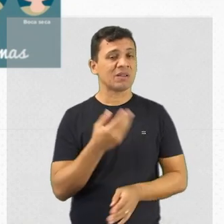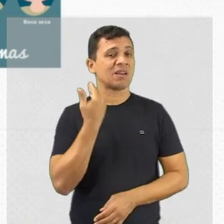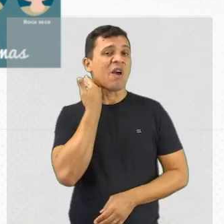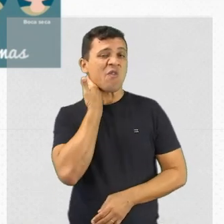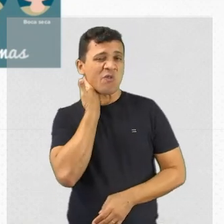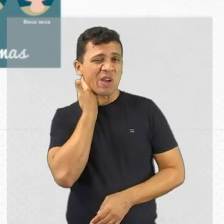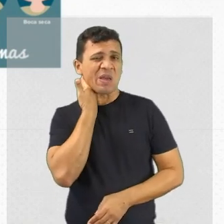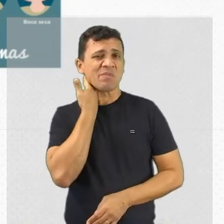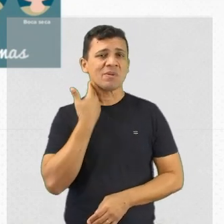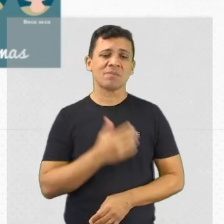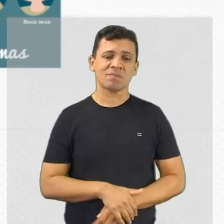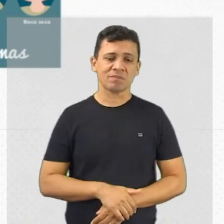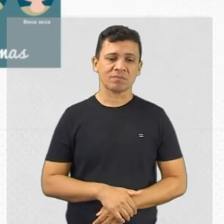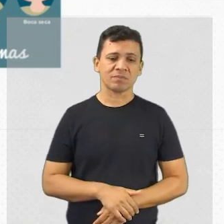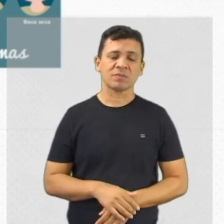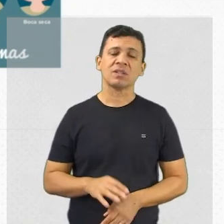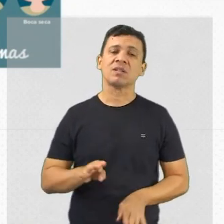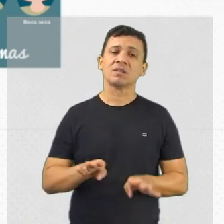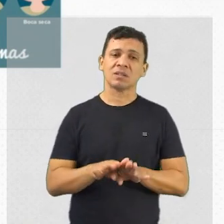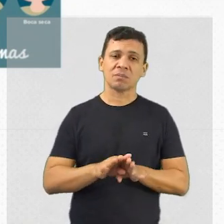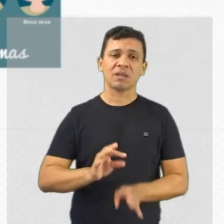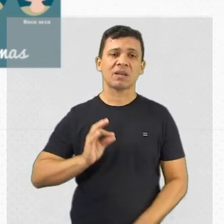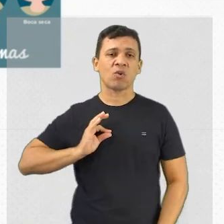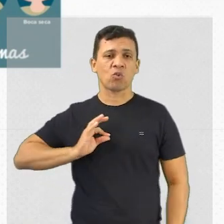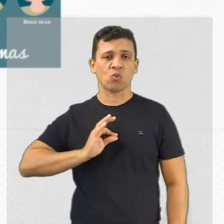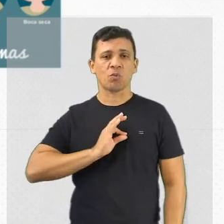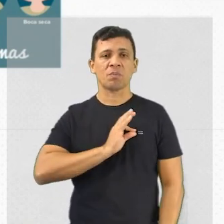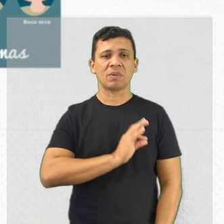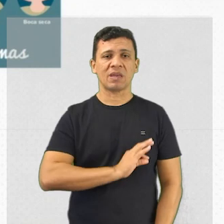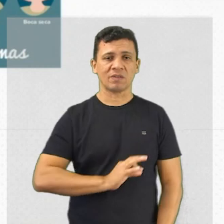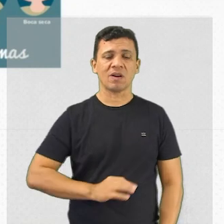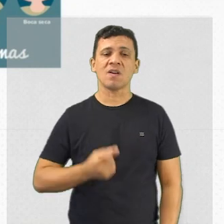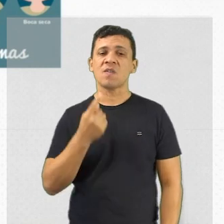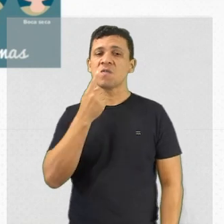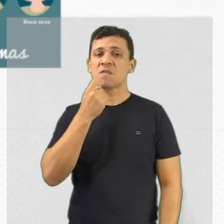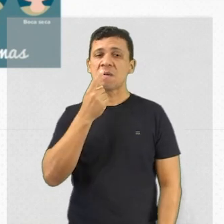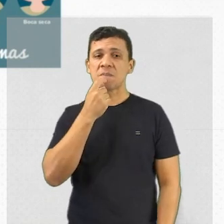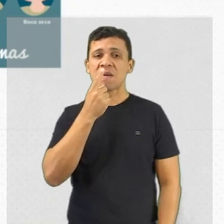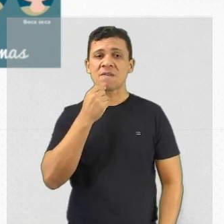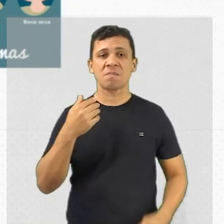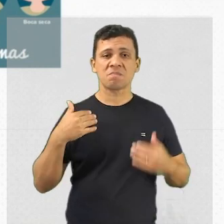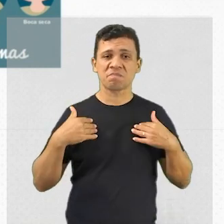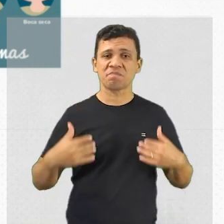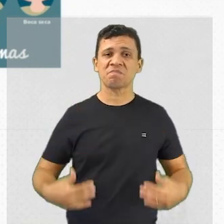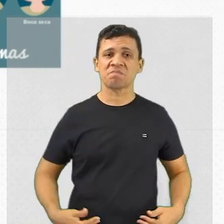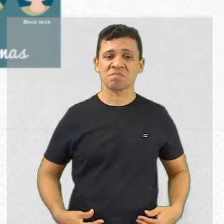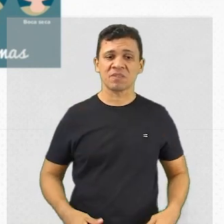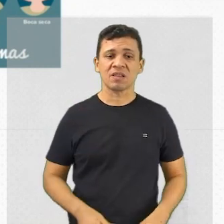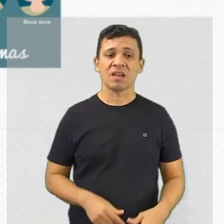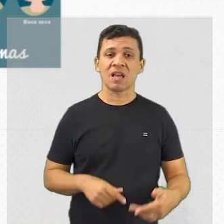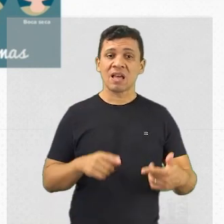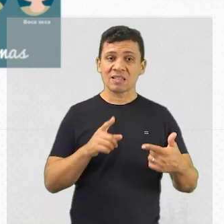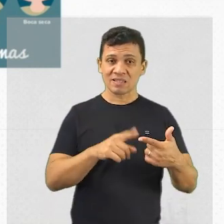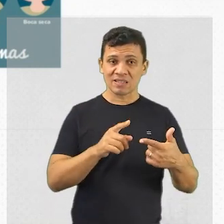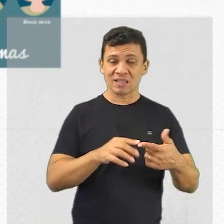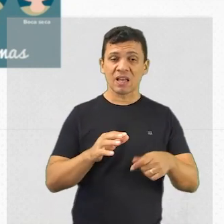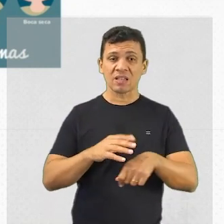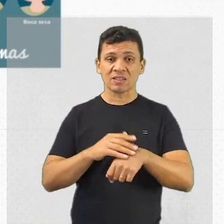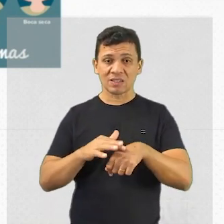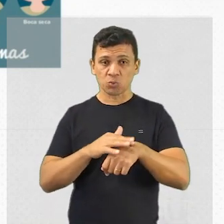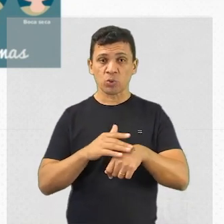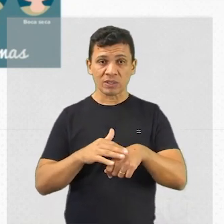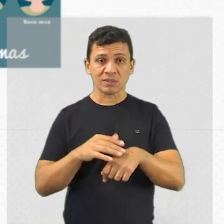tá? E a rubéola também é caracterizada por manchas avermelhadas. Essas doenças, pessoal, a gente